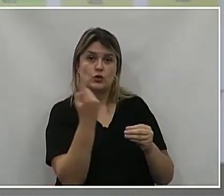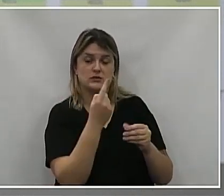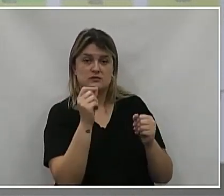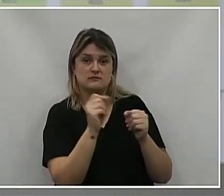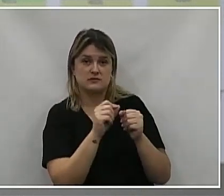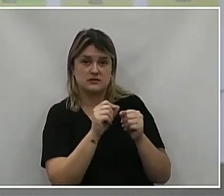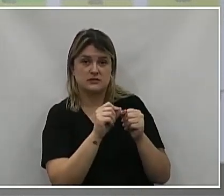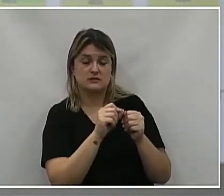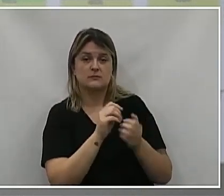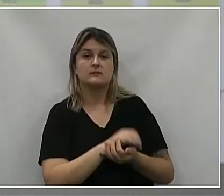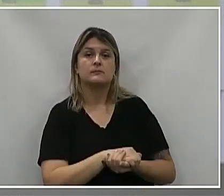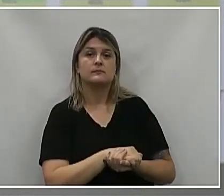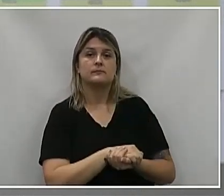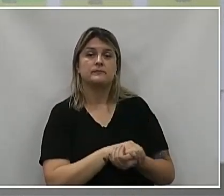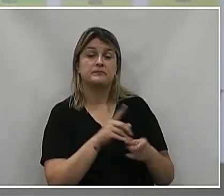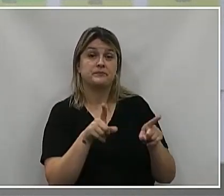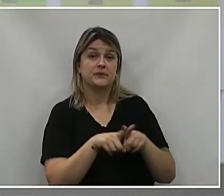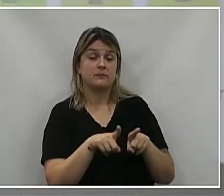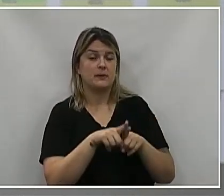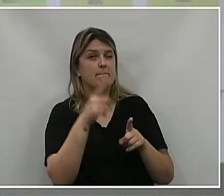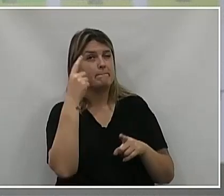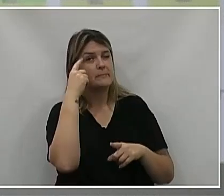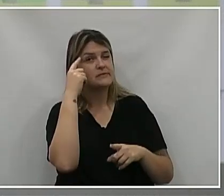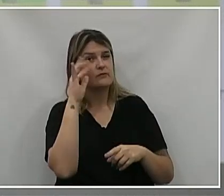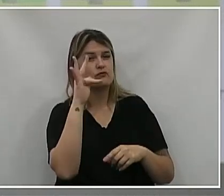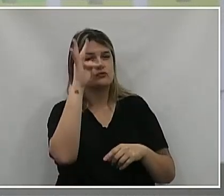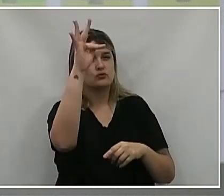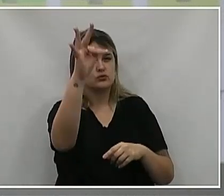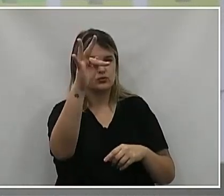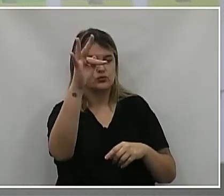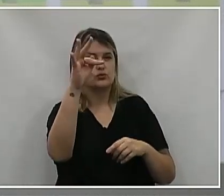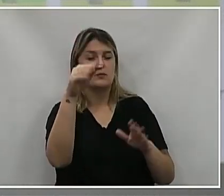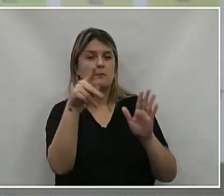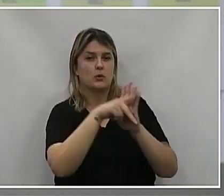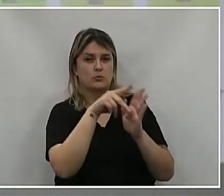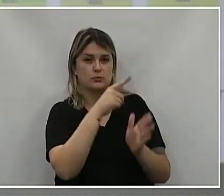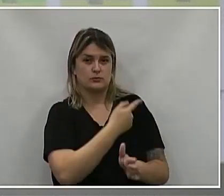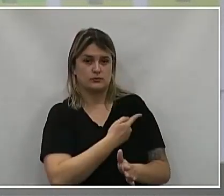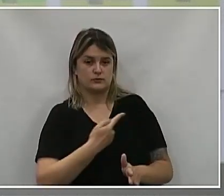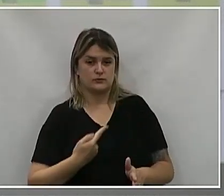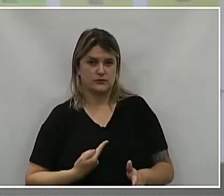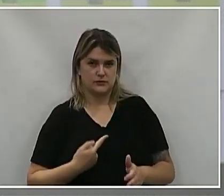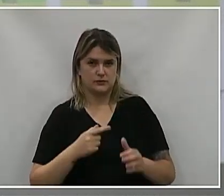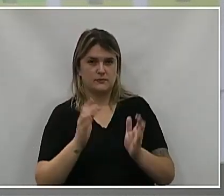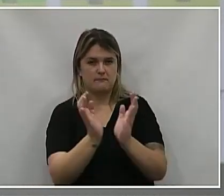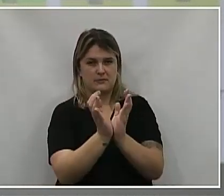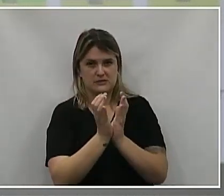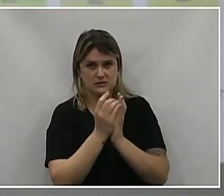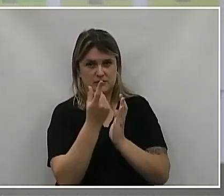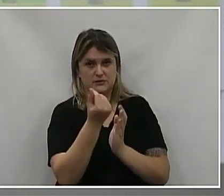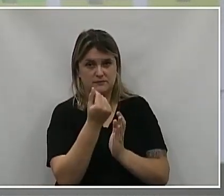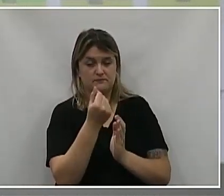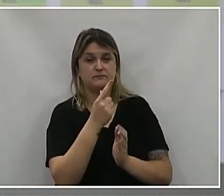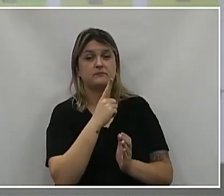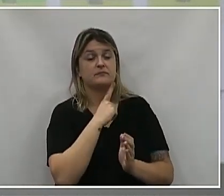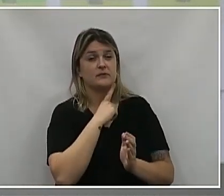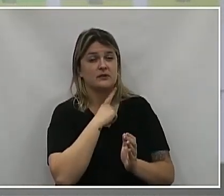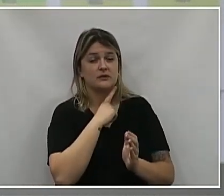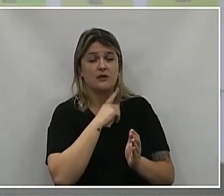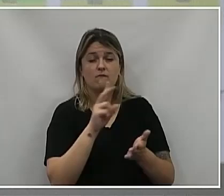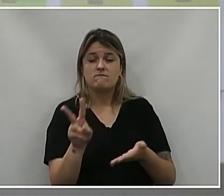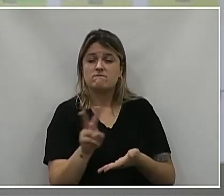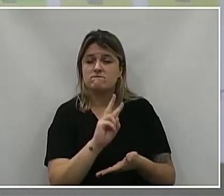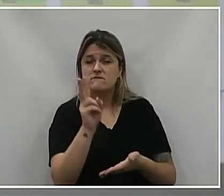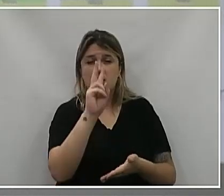executamos para o município e pensando em financiamentos do próprio governo, a gente tem um custo